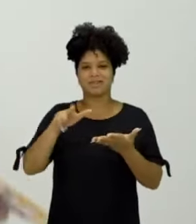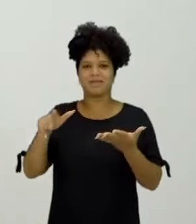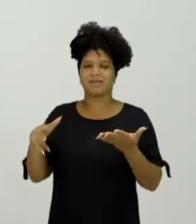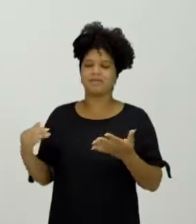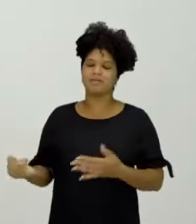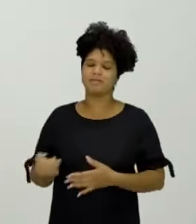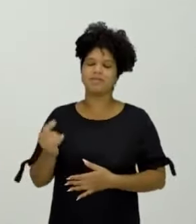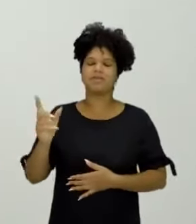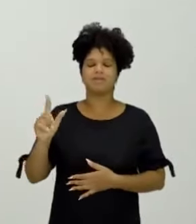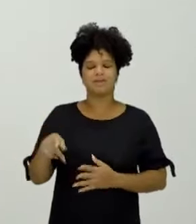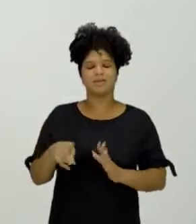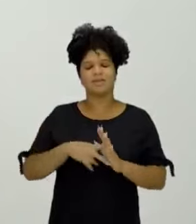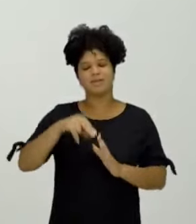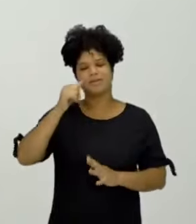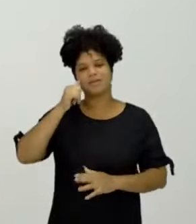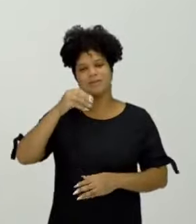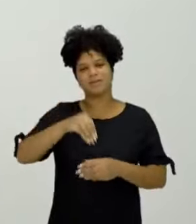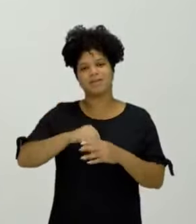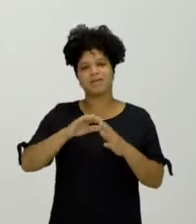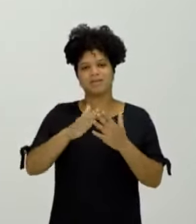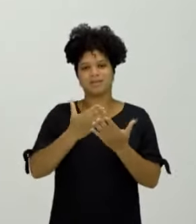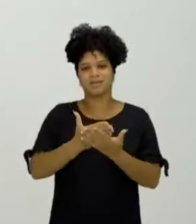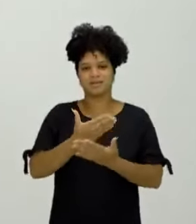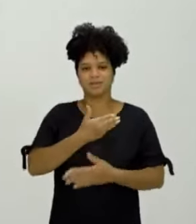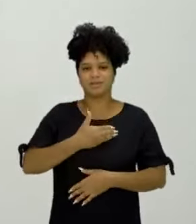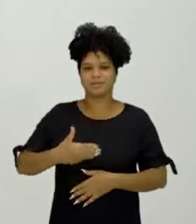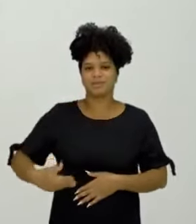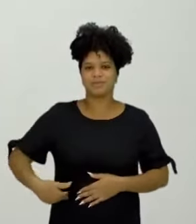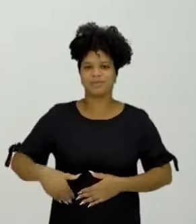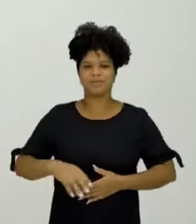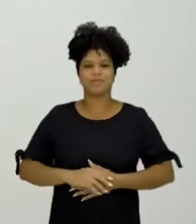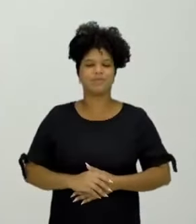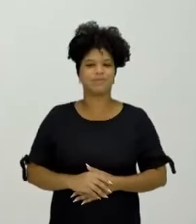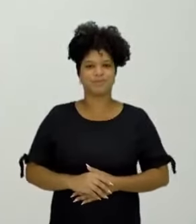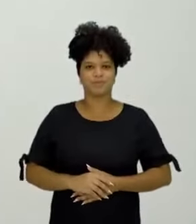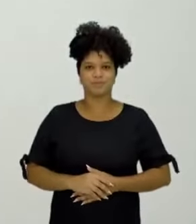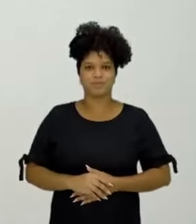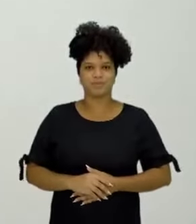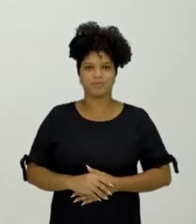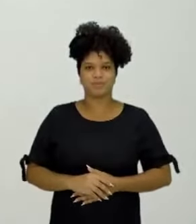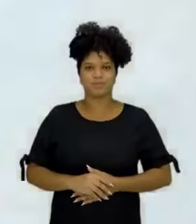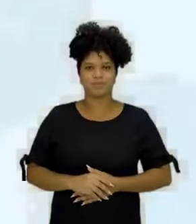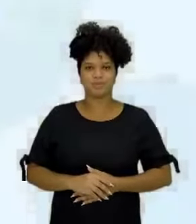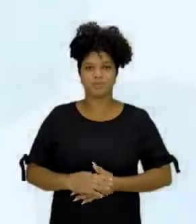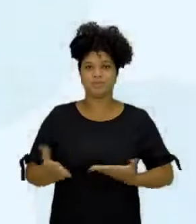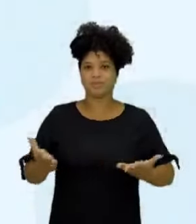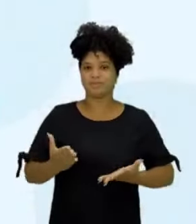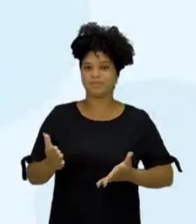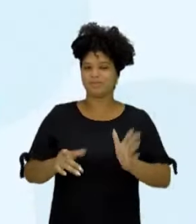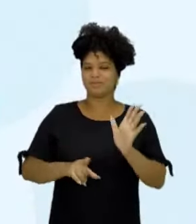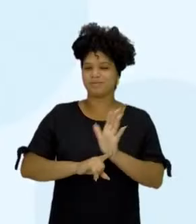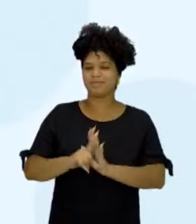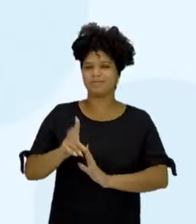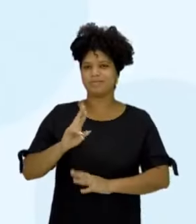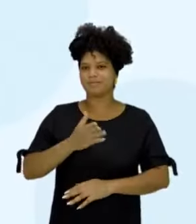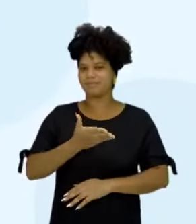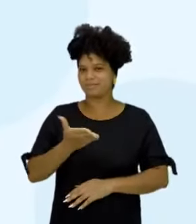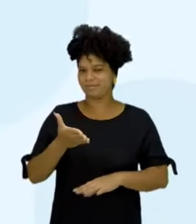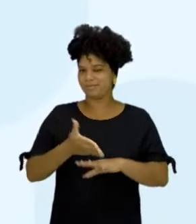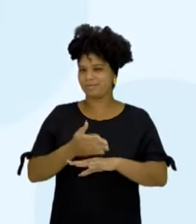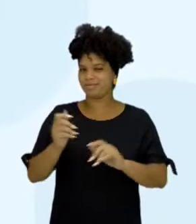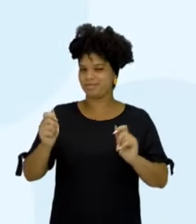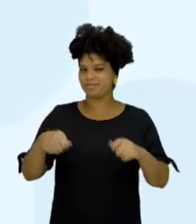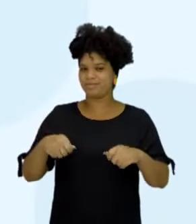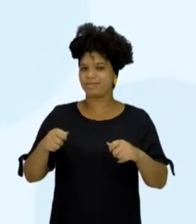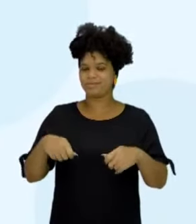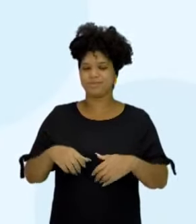esse universo de mulheres nas escolas públicas, né? E aí, a nossa enquete. Eu gostaria